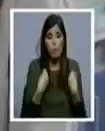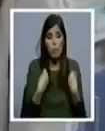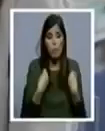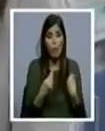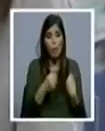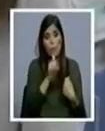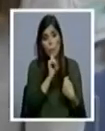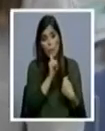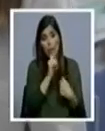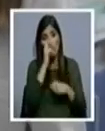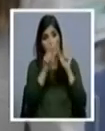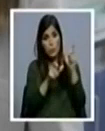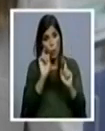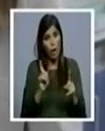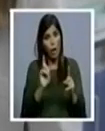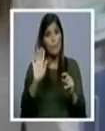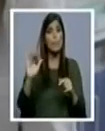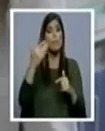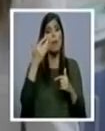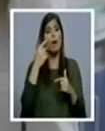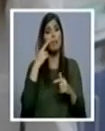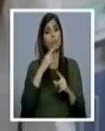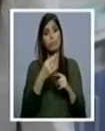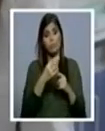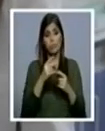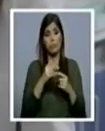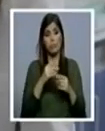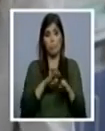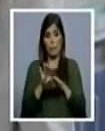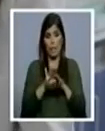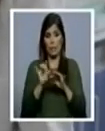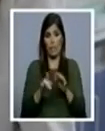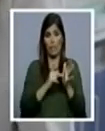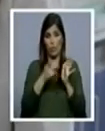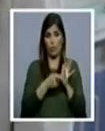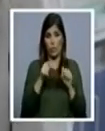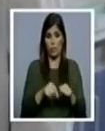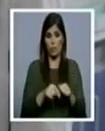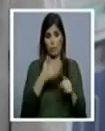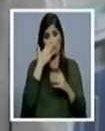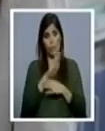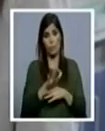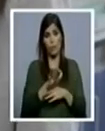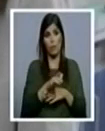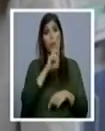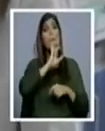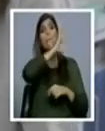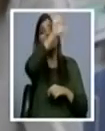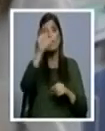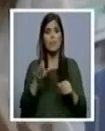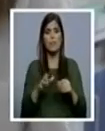consumo humano. Nossa principal visão de aplicação dessas tecnologias seriam, por exemplo,